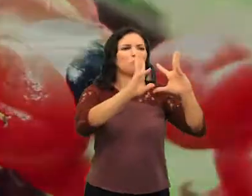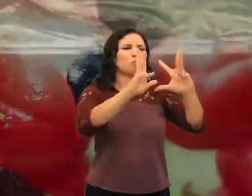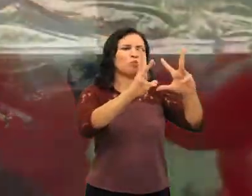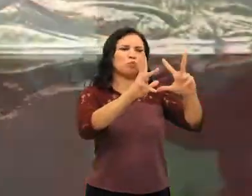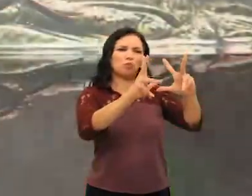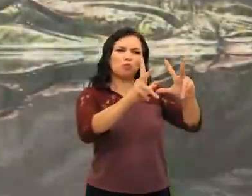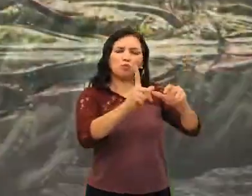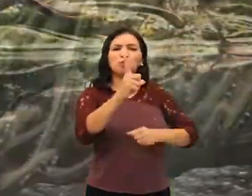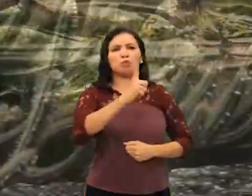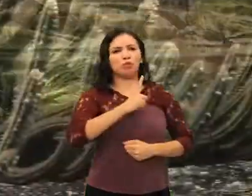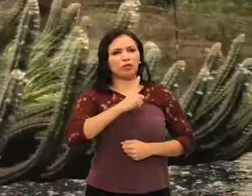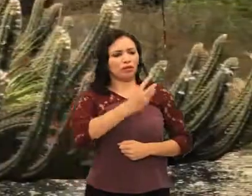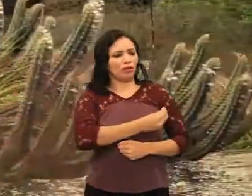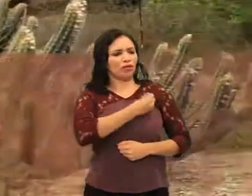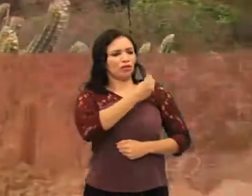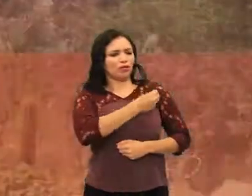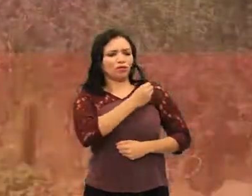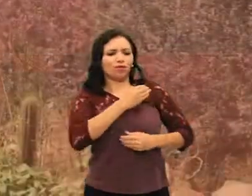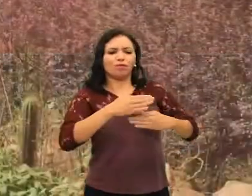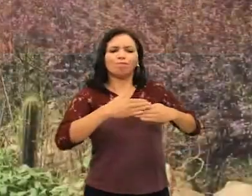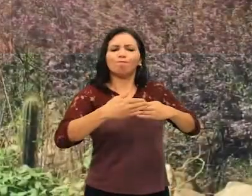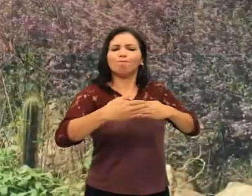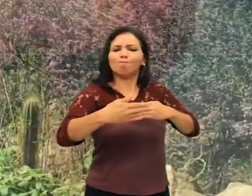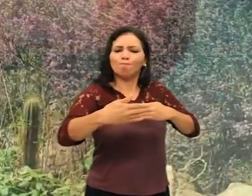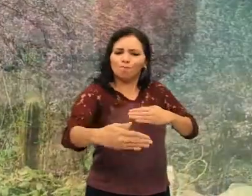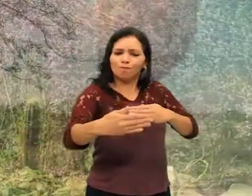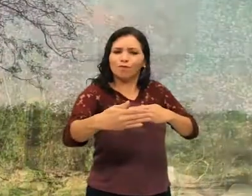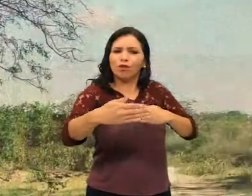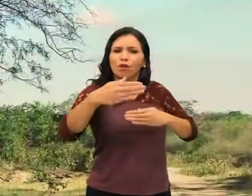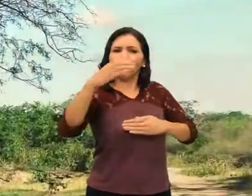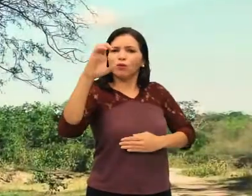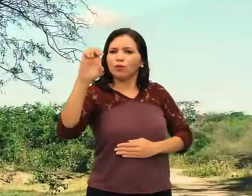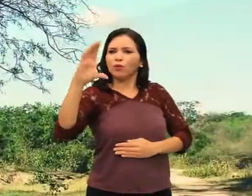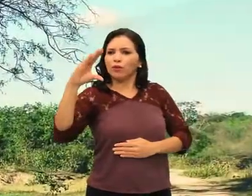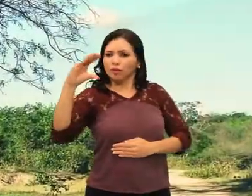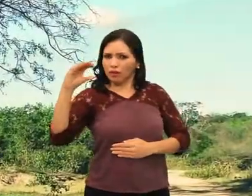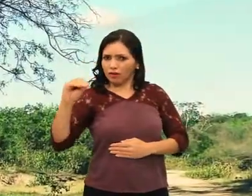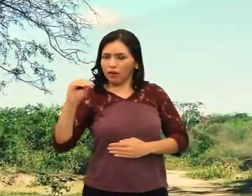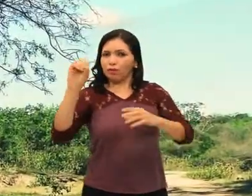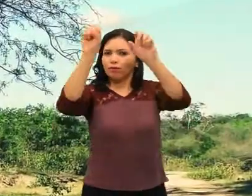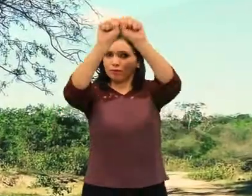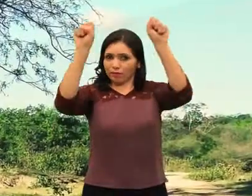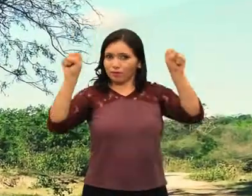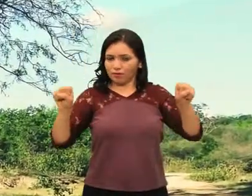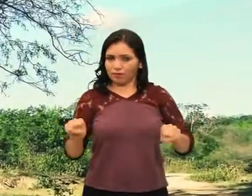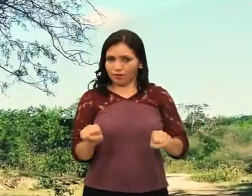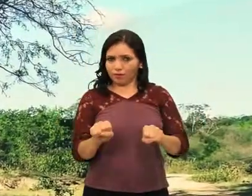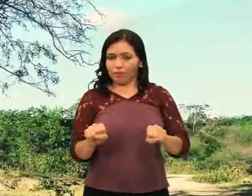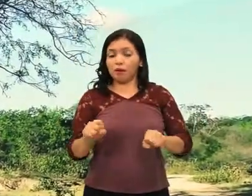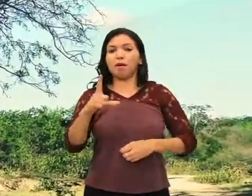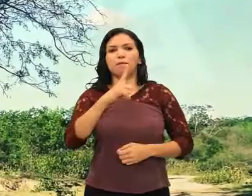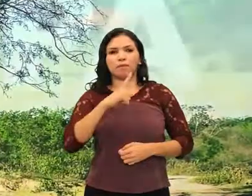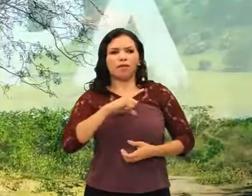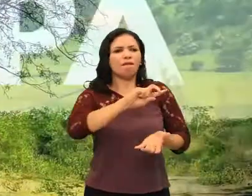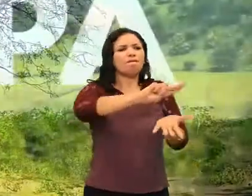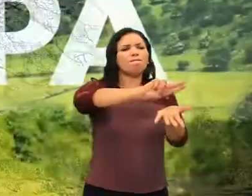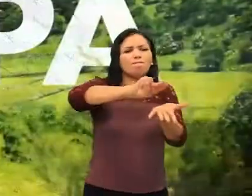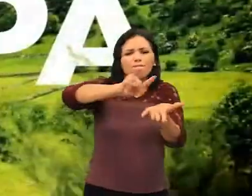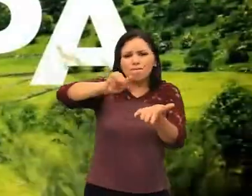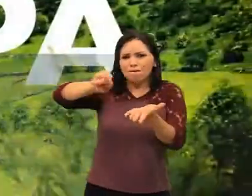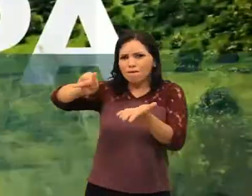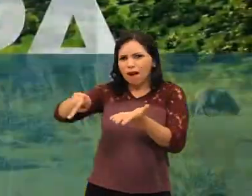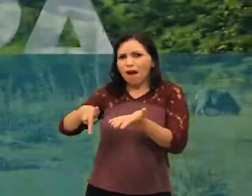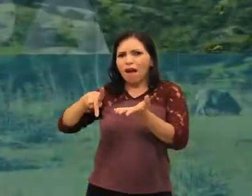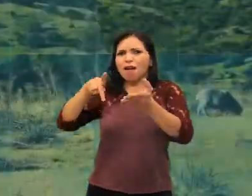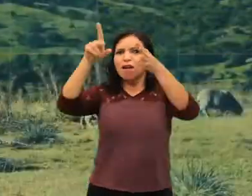complexidade de vida que ocorre nesse ecossistema. Então nós temos diversos biomas e o Brasil é